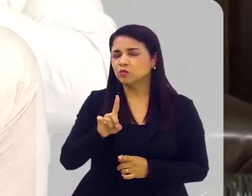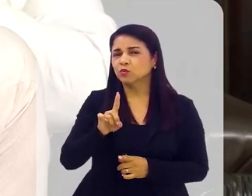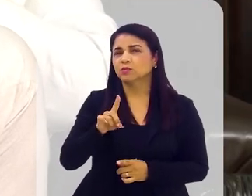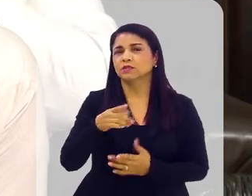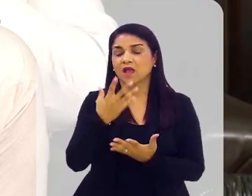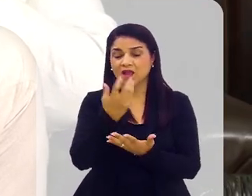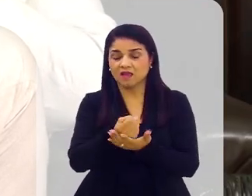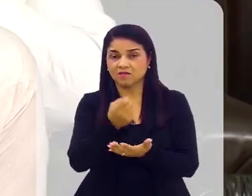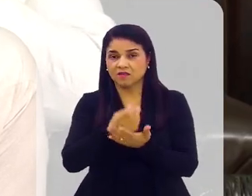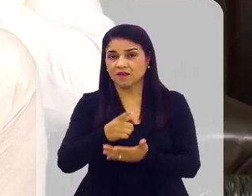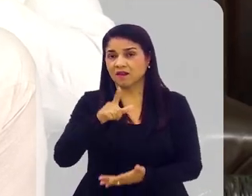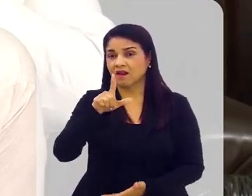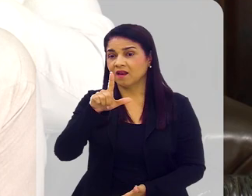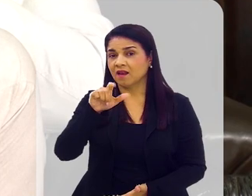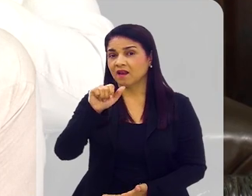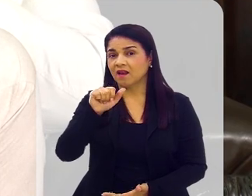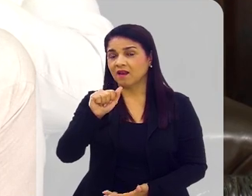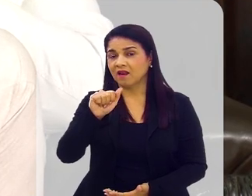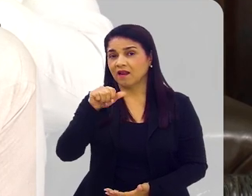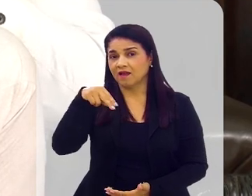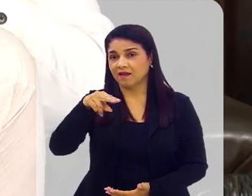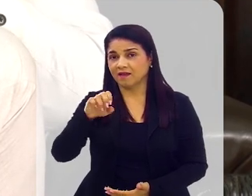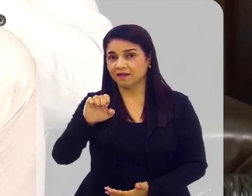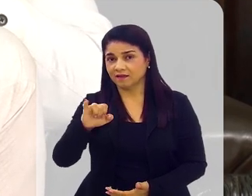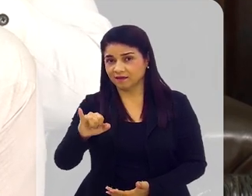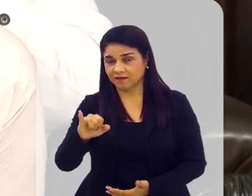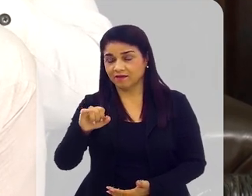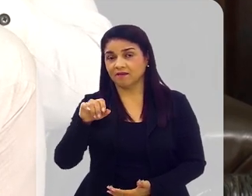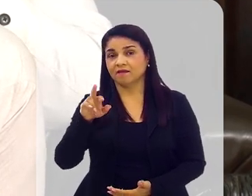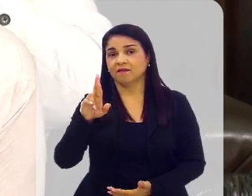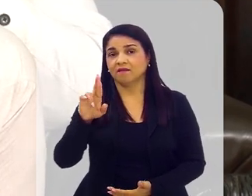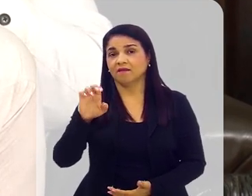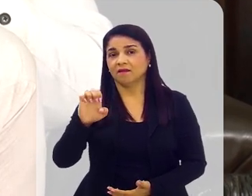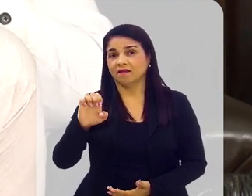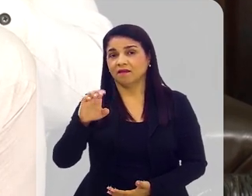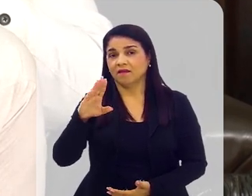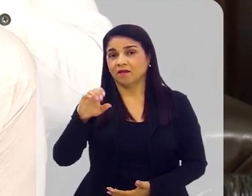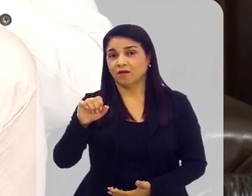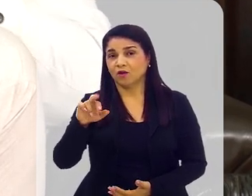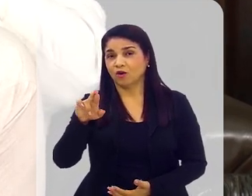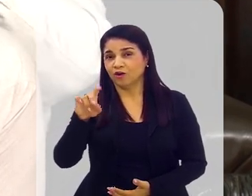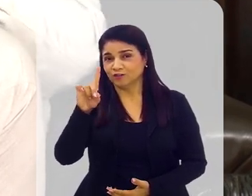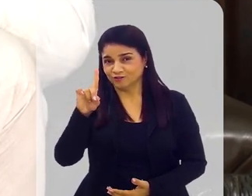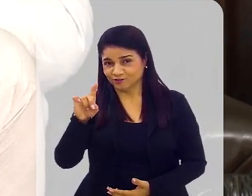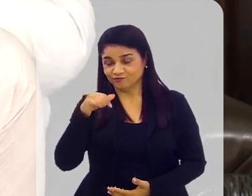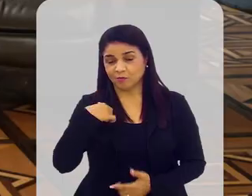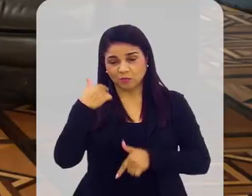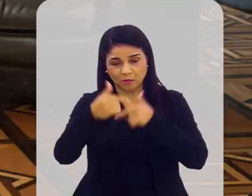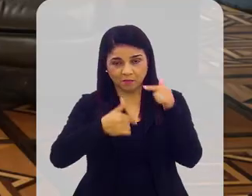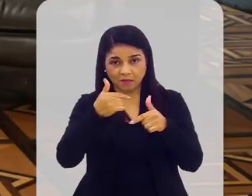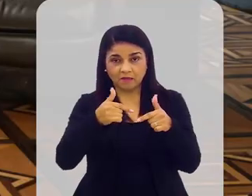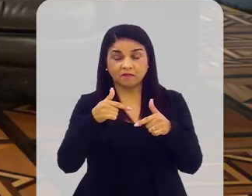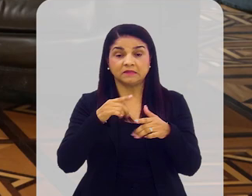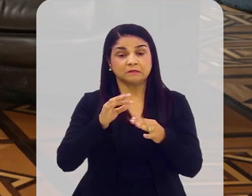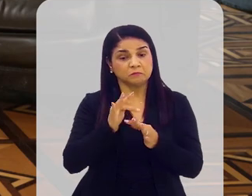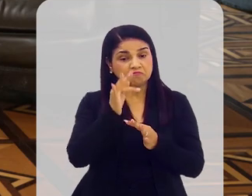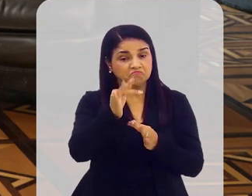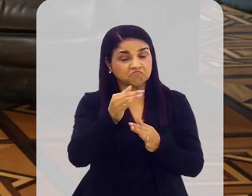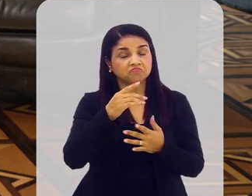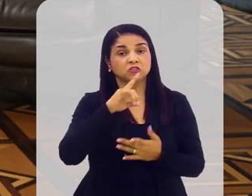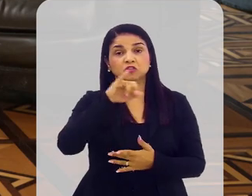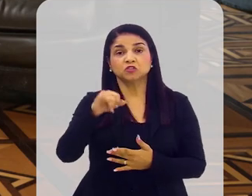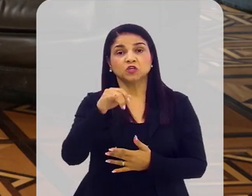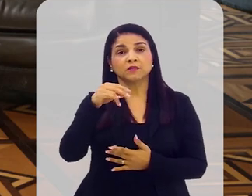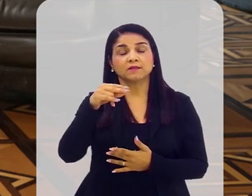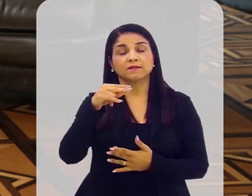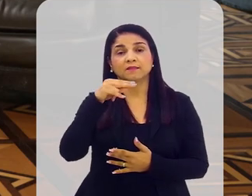de marketing da gravadora Line Records. Olha para isso. Exatamente. E mais tarde, Jota Neto é contratado